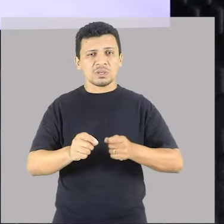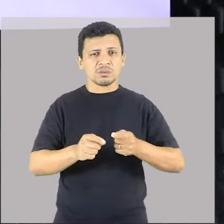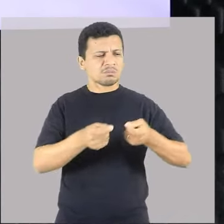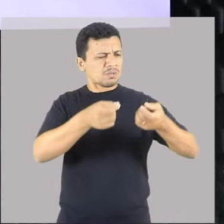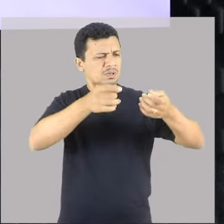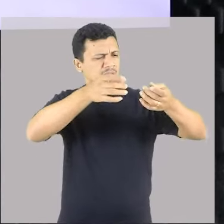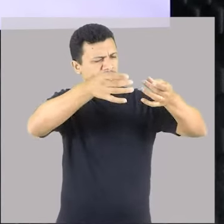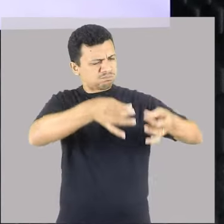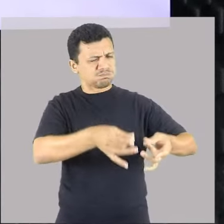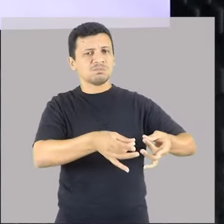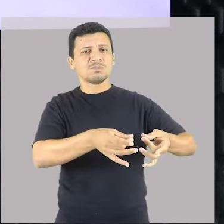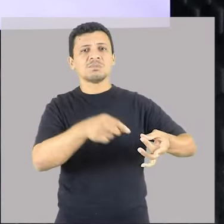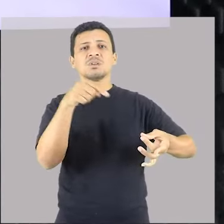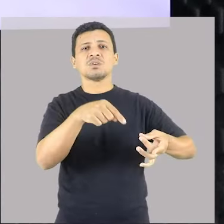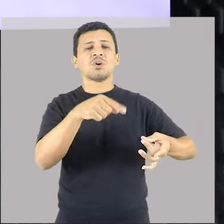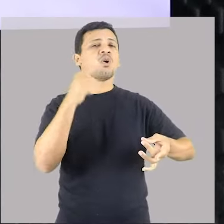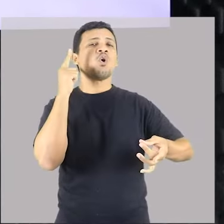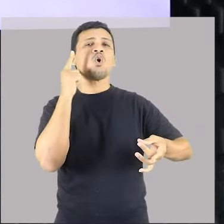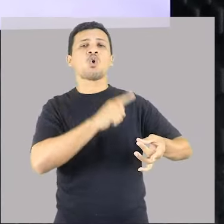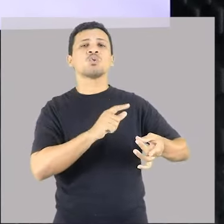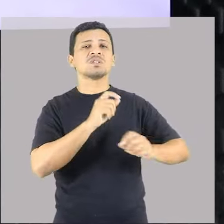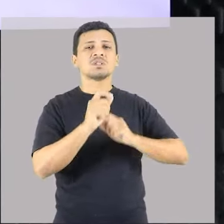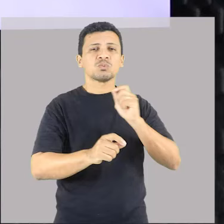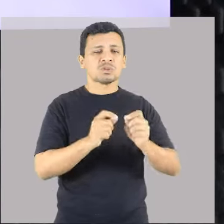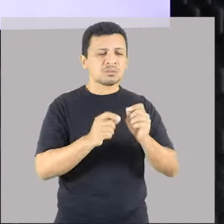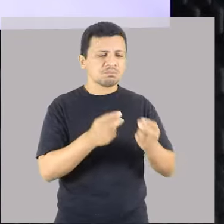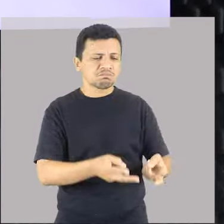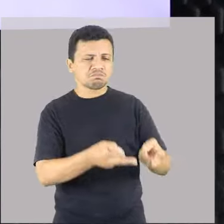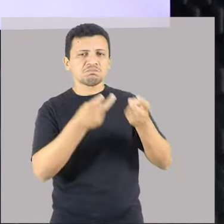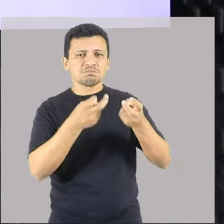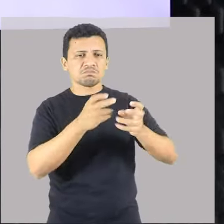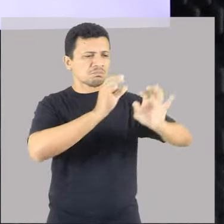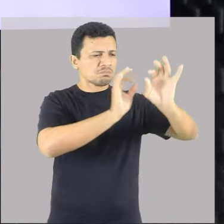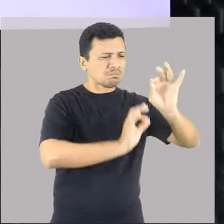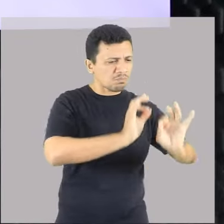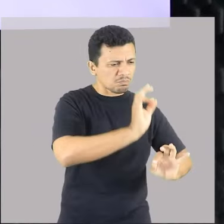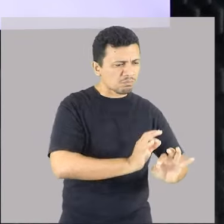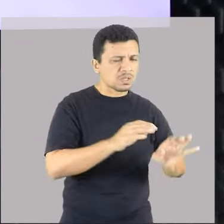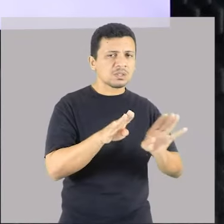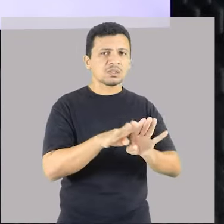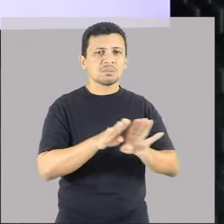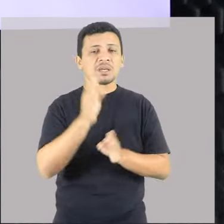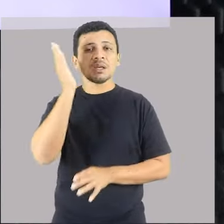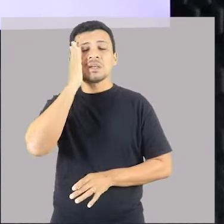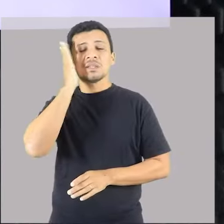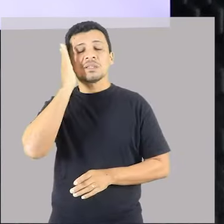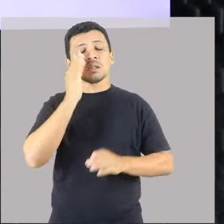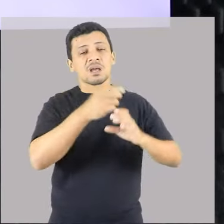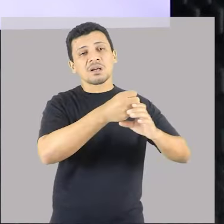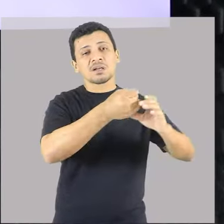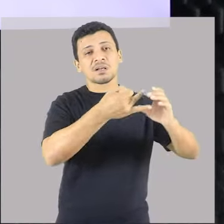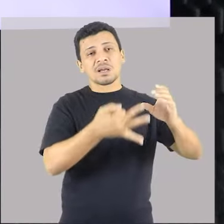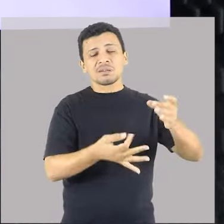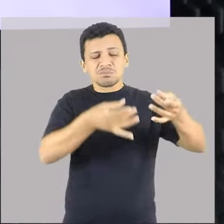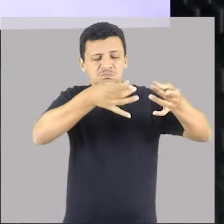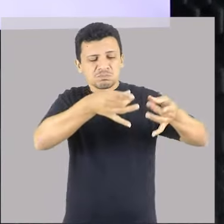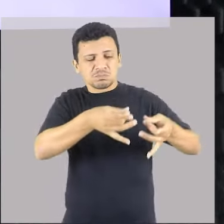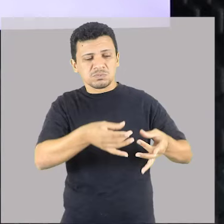destes critérios eu consigo classificar eu consigo entender as características